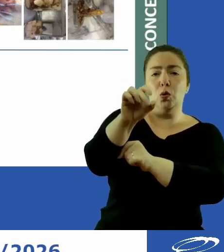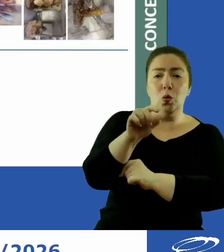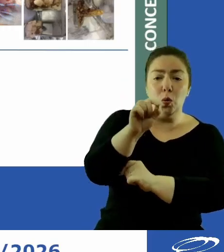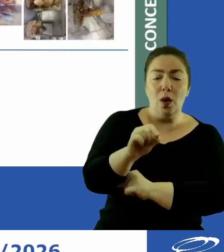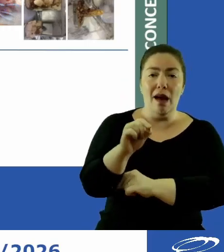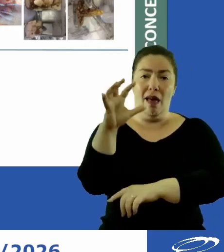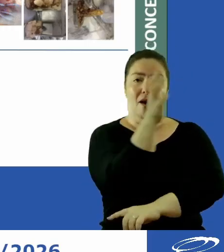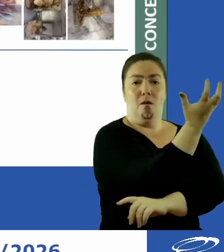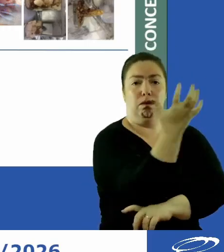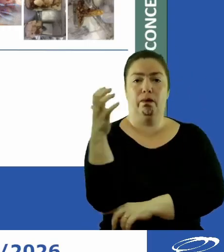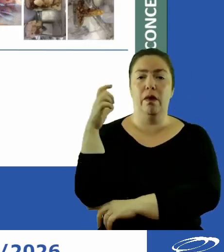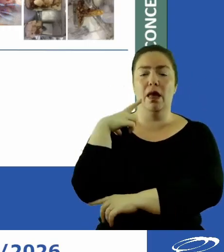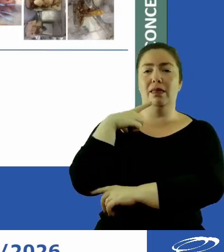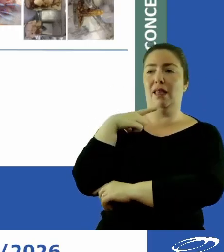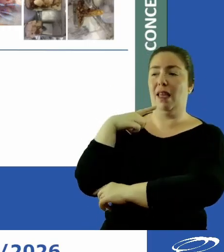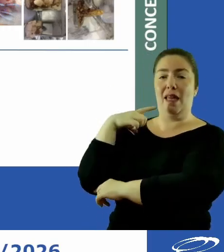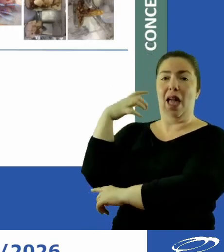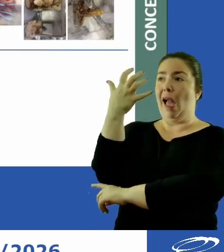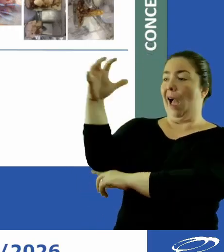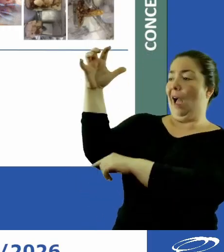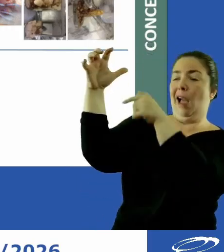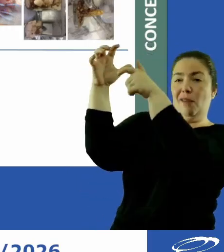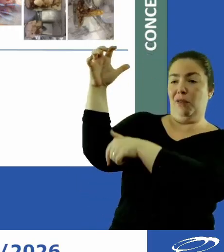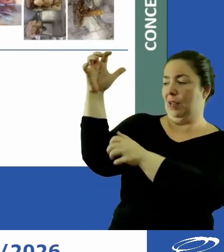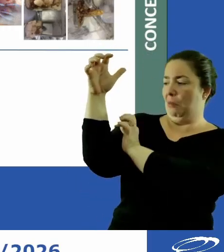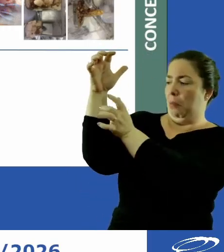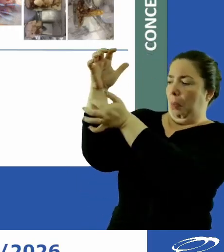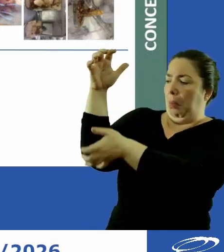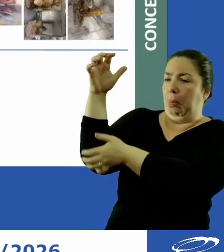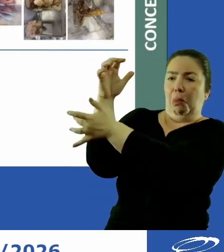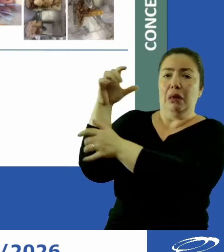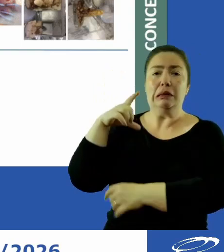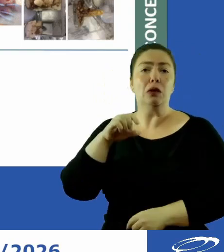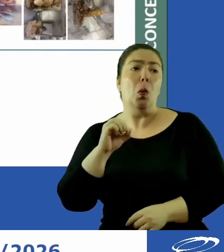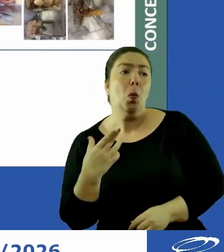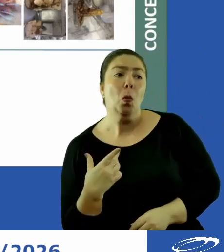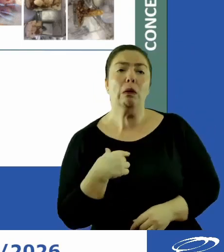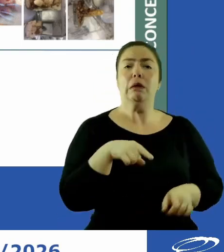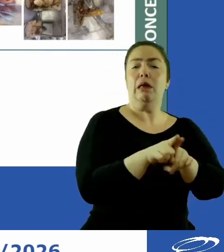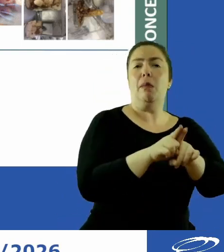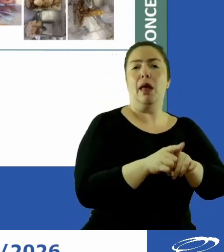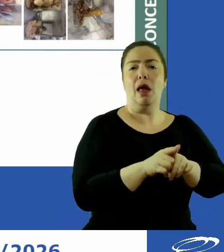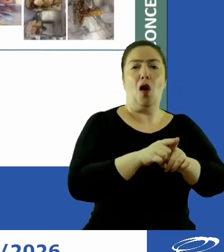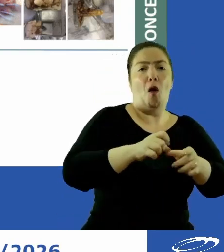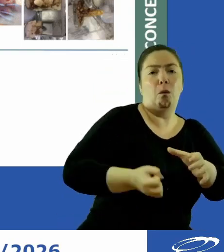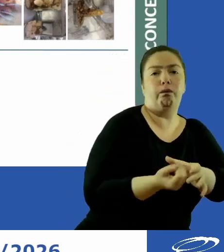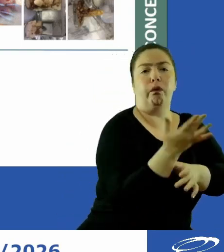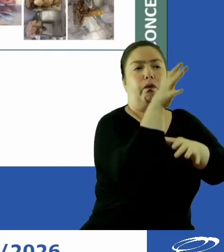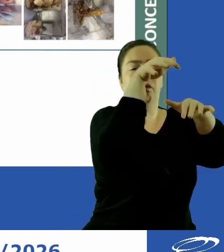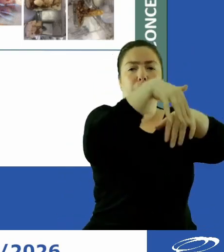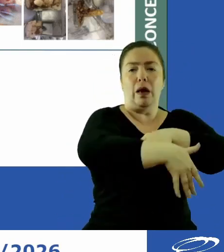florestas, pregado nas árvores, ou aquelas bactérias que estão ainda se multiplicando do lado dos vulcões e conseguem sobreviver até